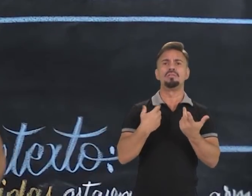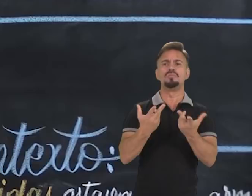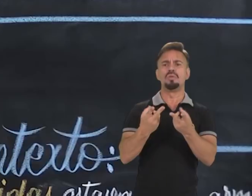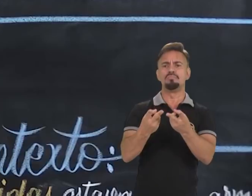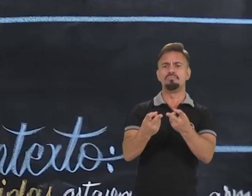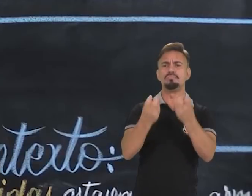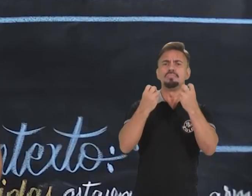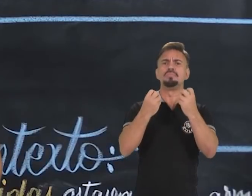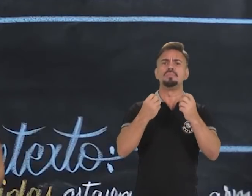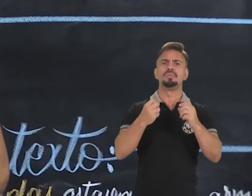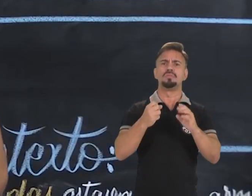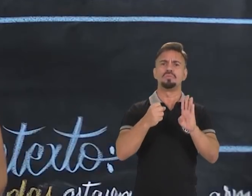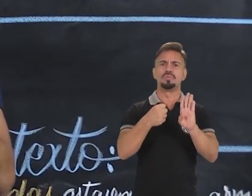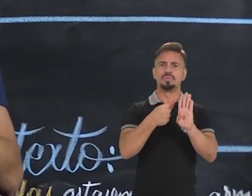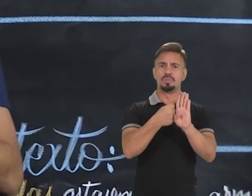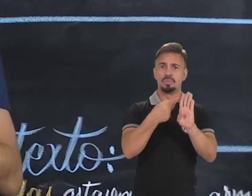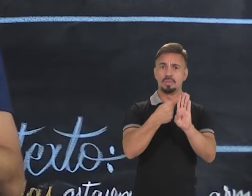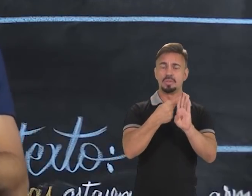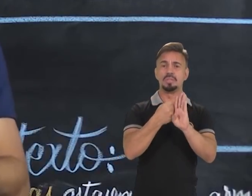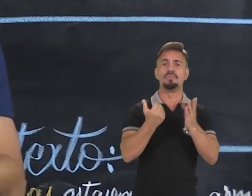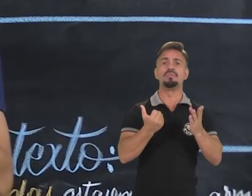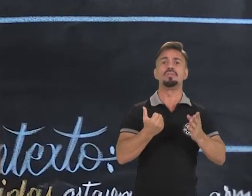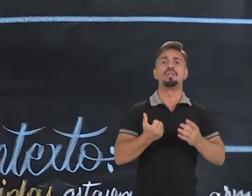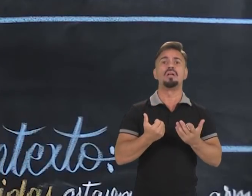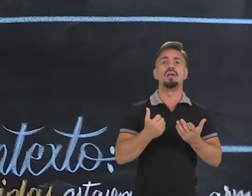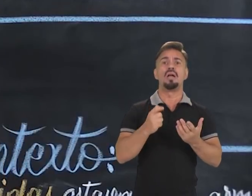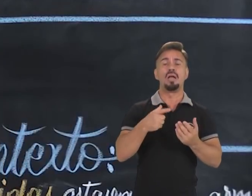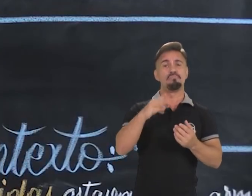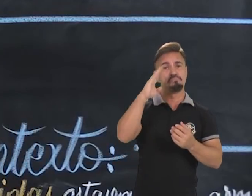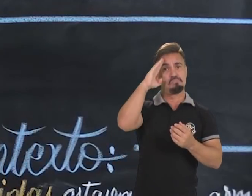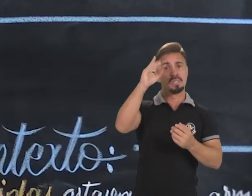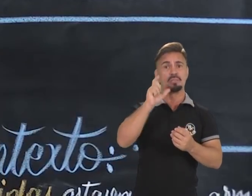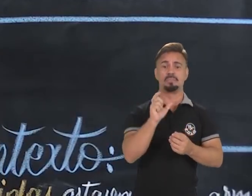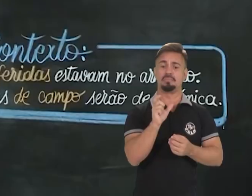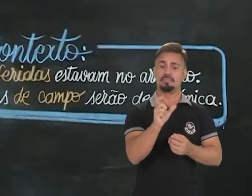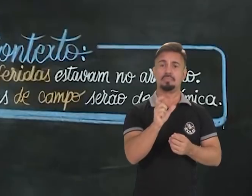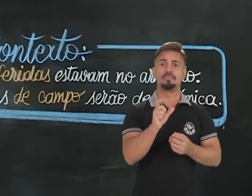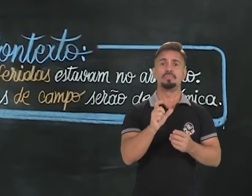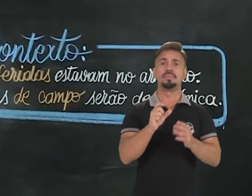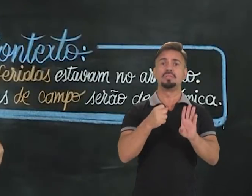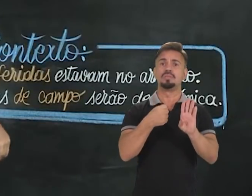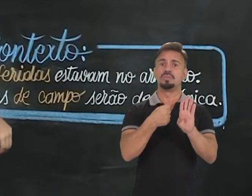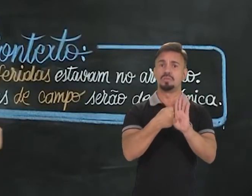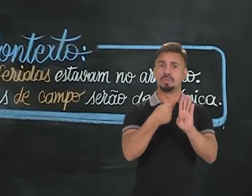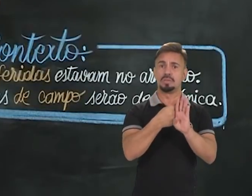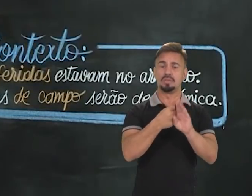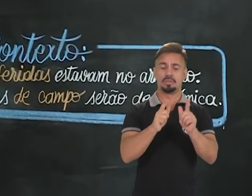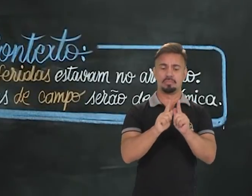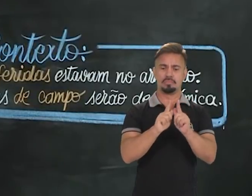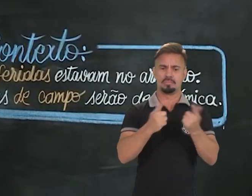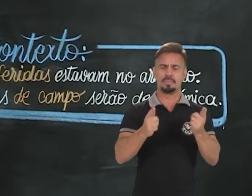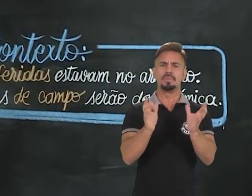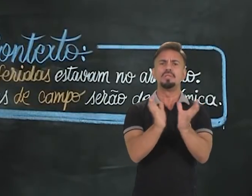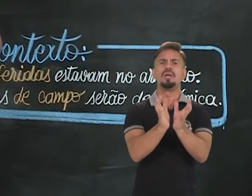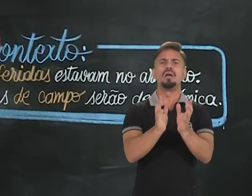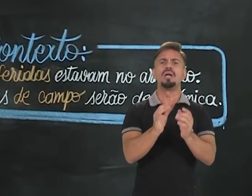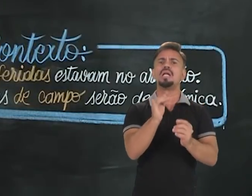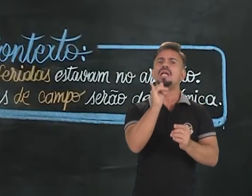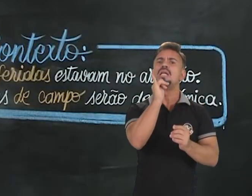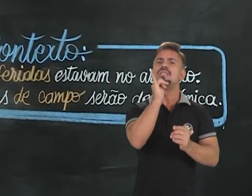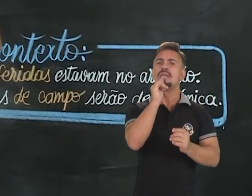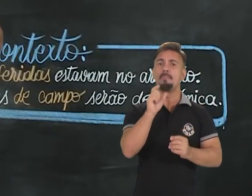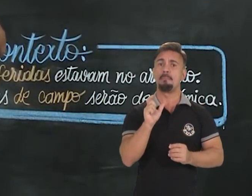quando eu identifico um substantivo, eu estou identificando a essência, a substância, a palavra principal. Substantivo é uma classe gramatical. Quer ver um exemplo?